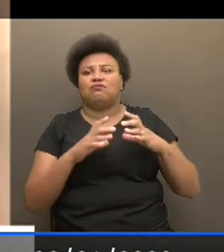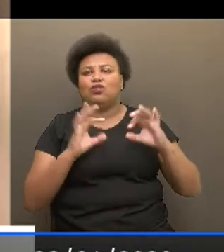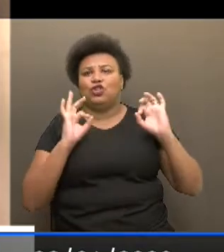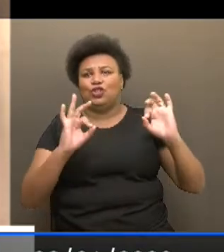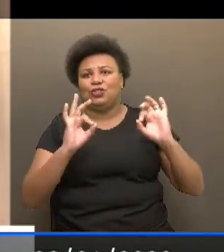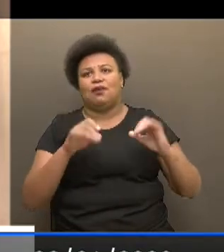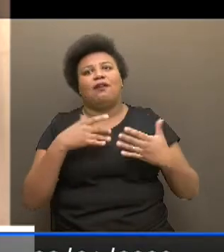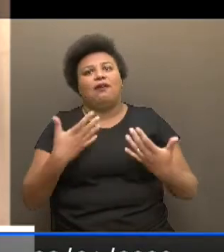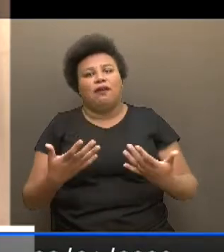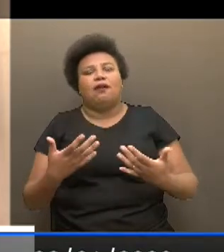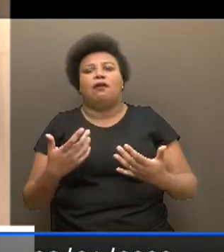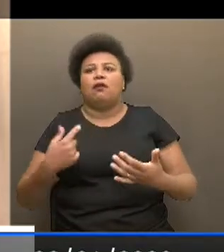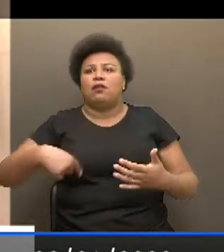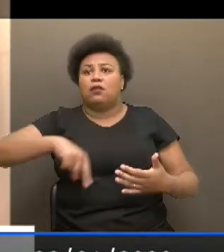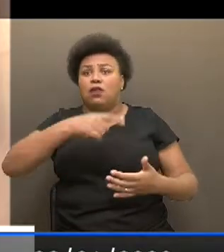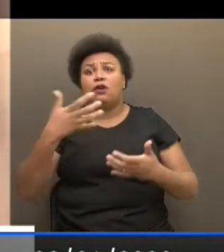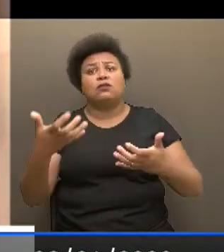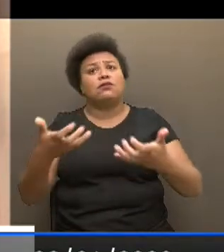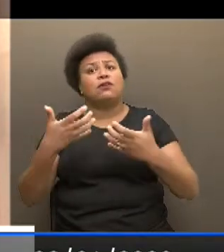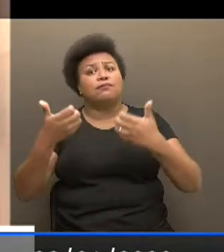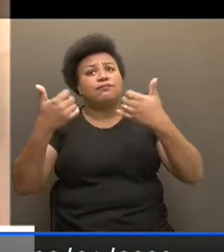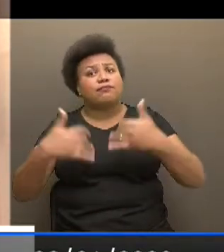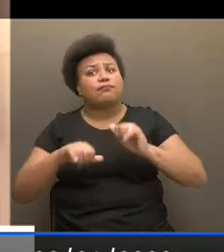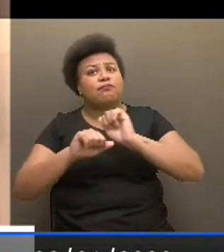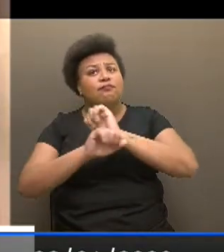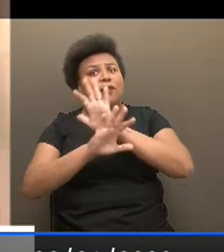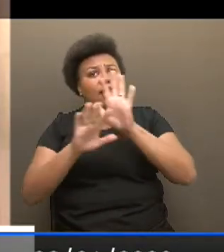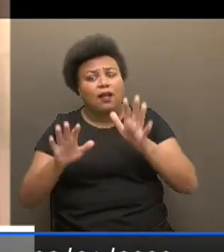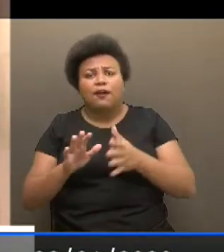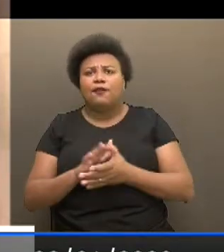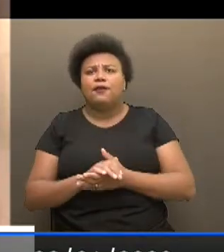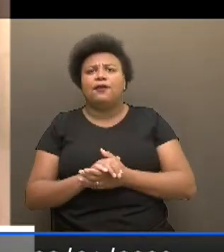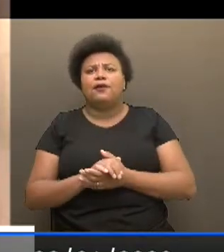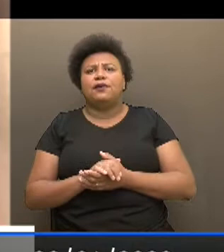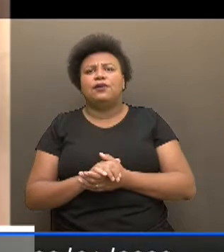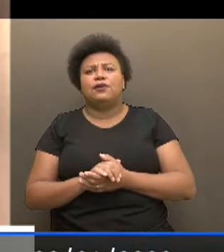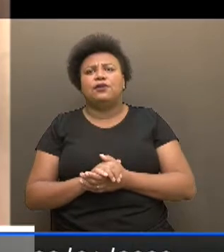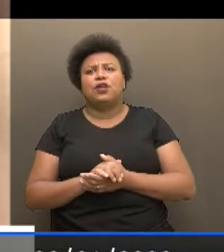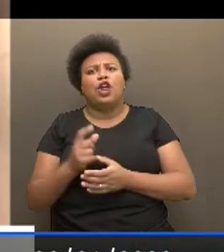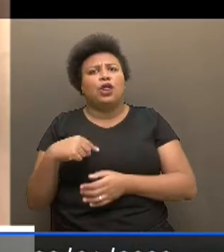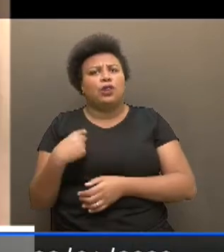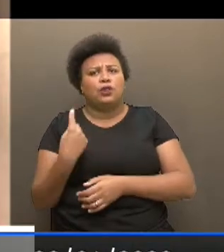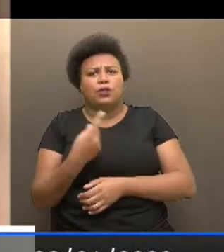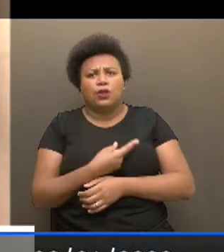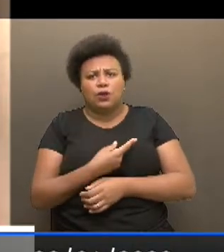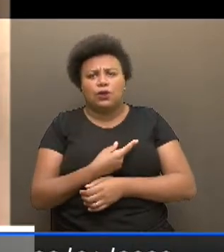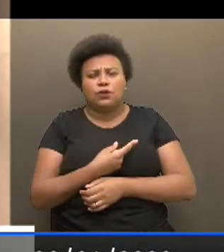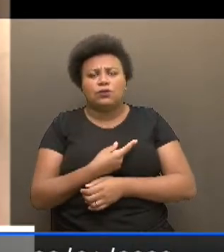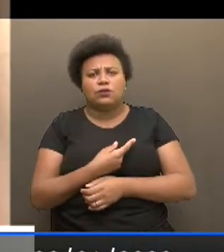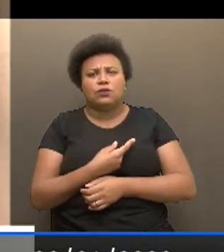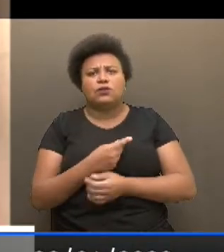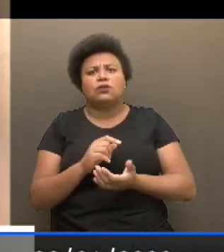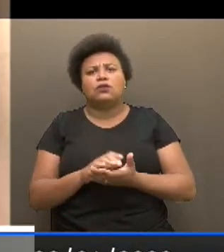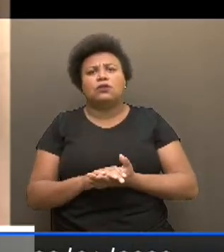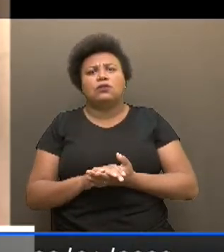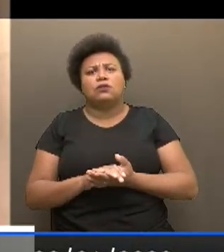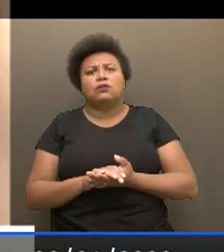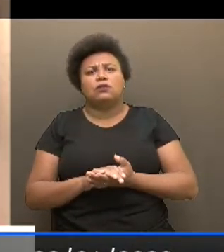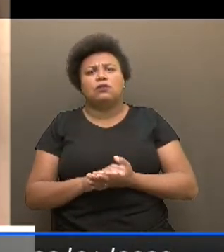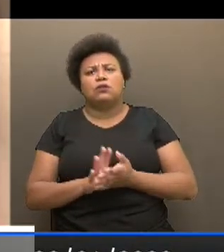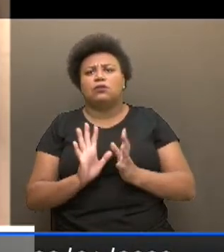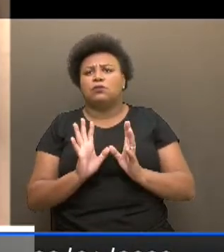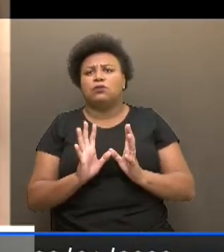E nós queremos deixar claro que imunes nós não somos. Não estamos numa